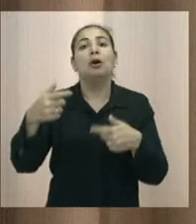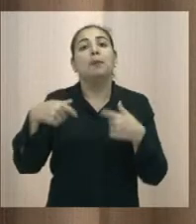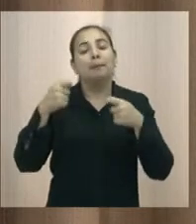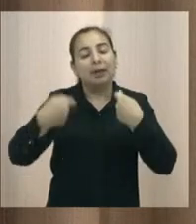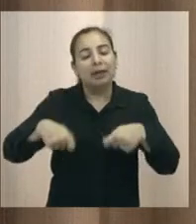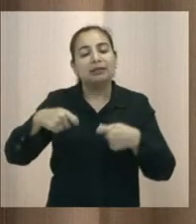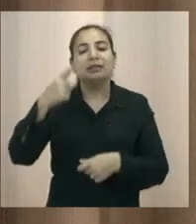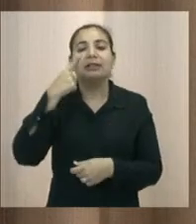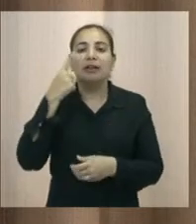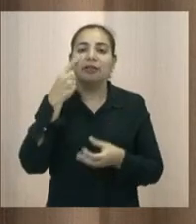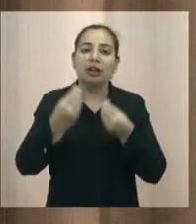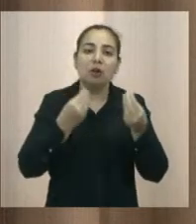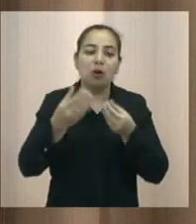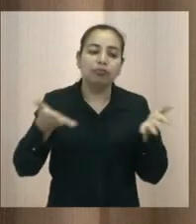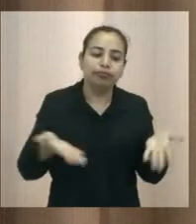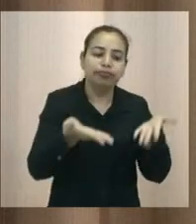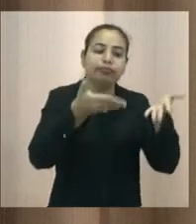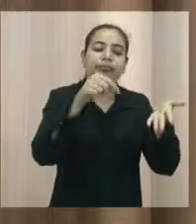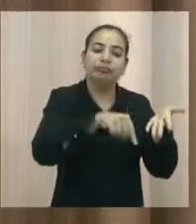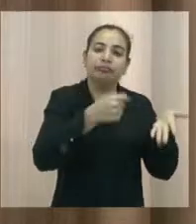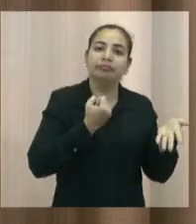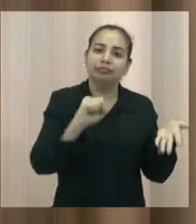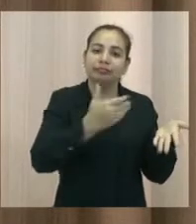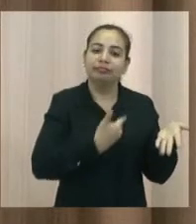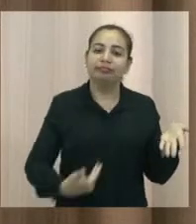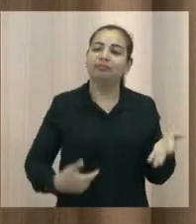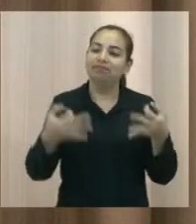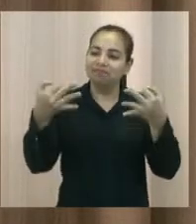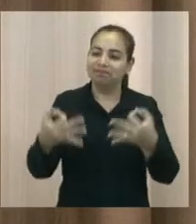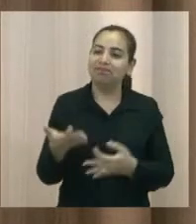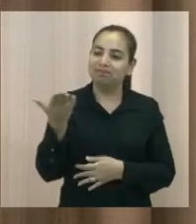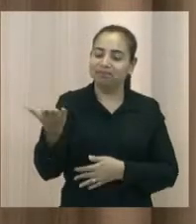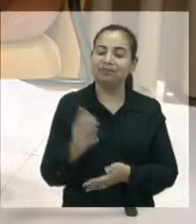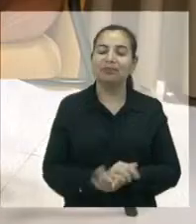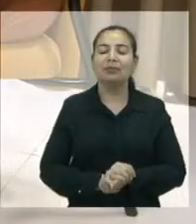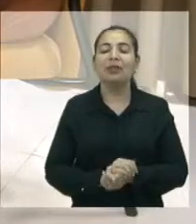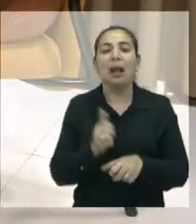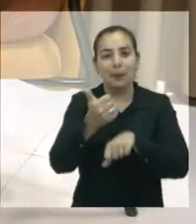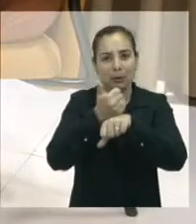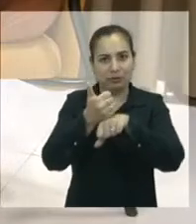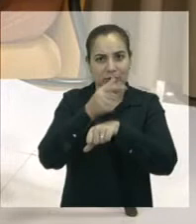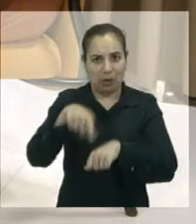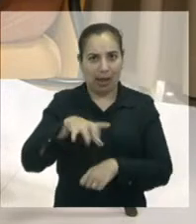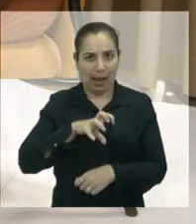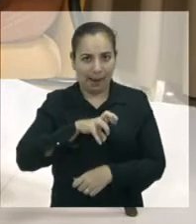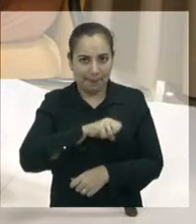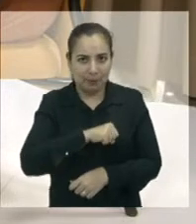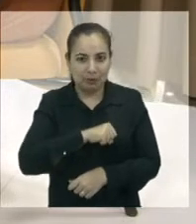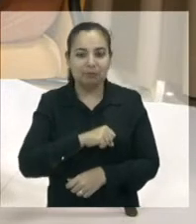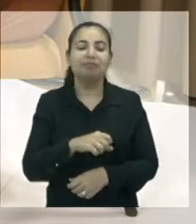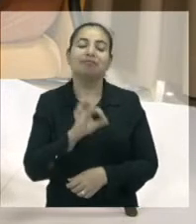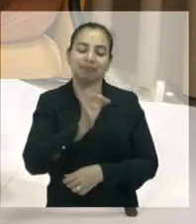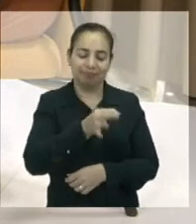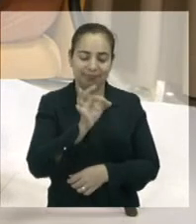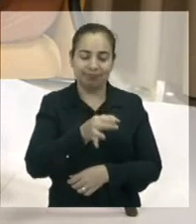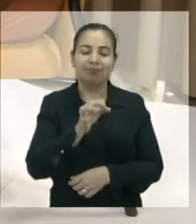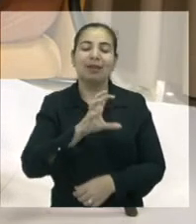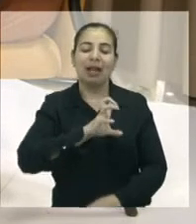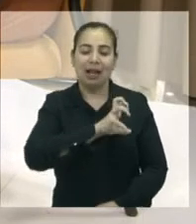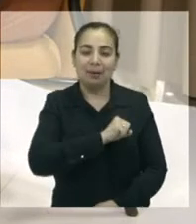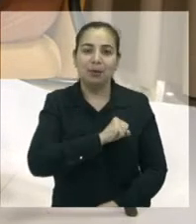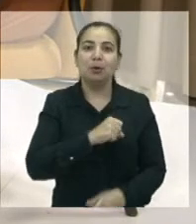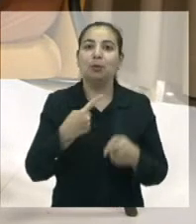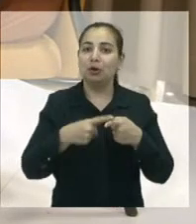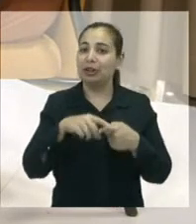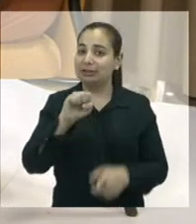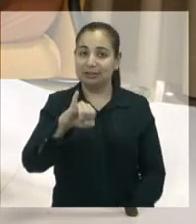Defensoria Pública. Verdade. Perfeitas palavras, vereadoras. É por amor, doutora? É por amor. Sem amor não tem como